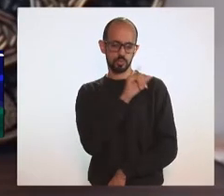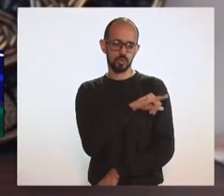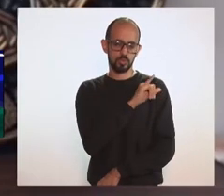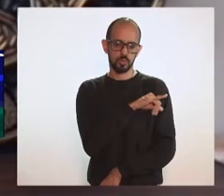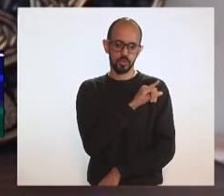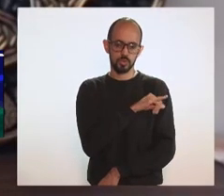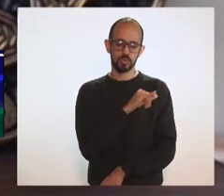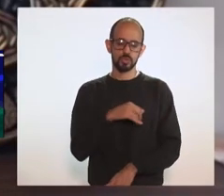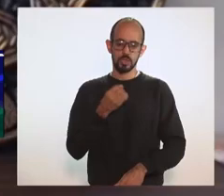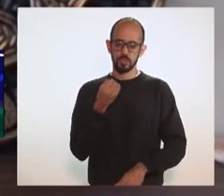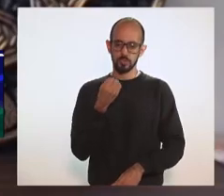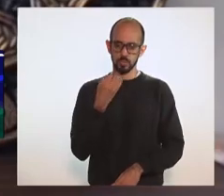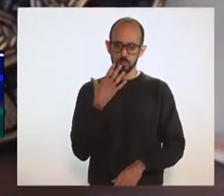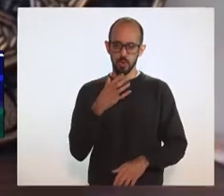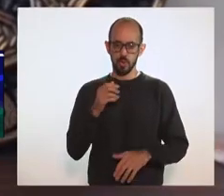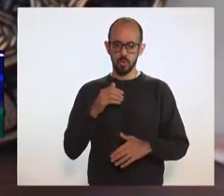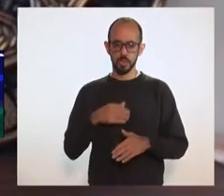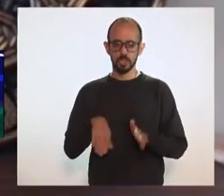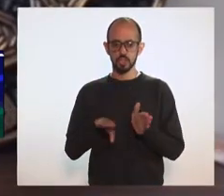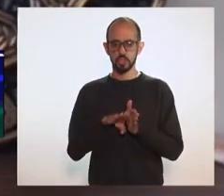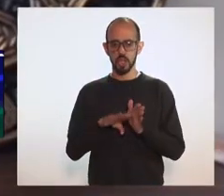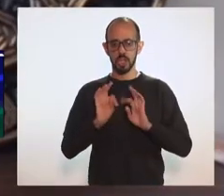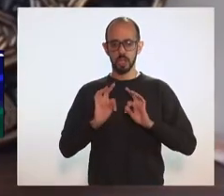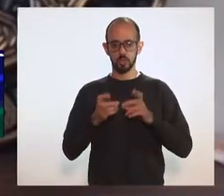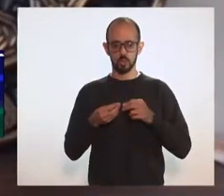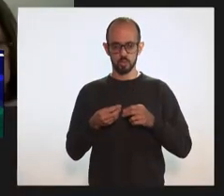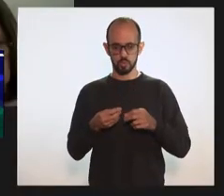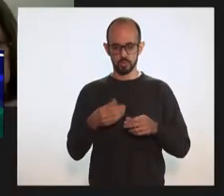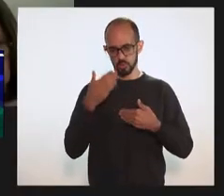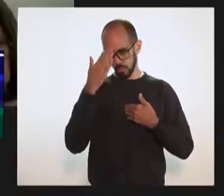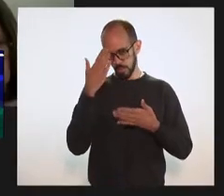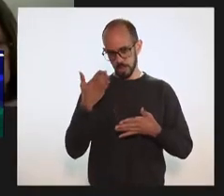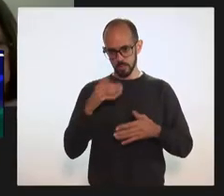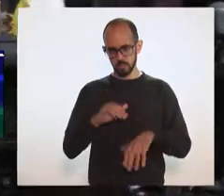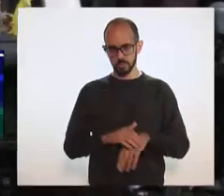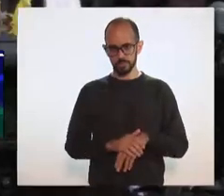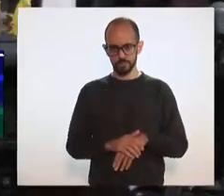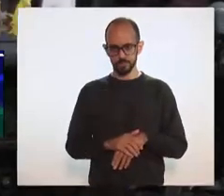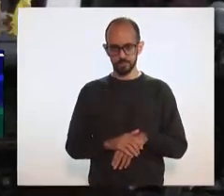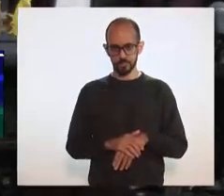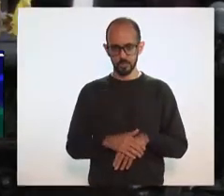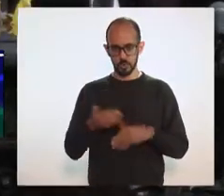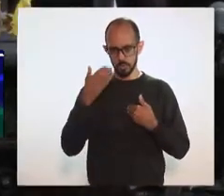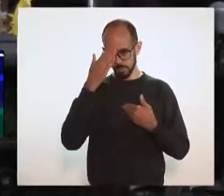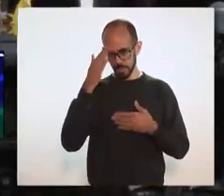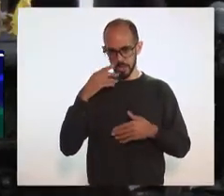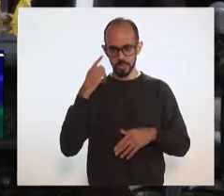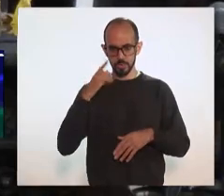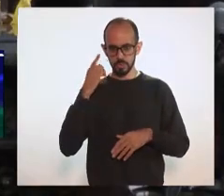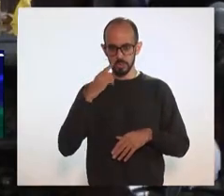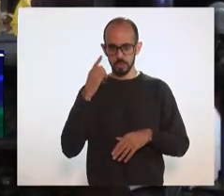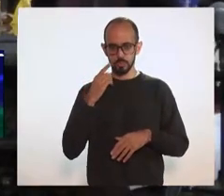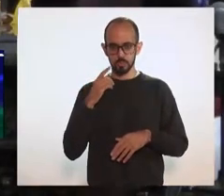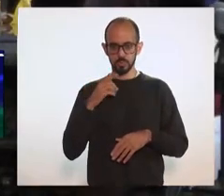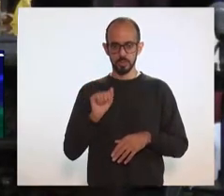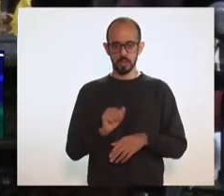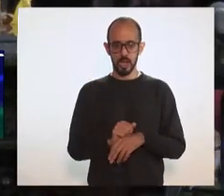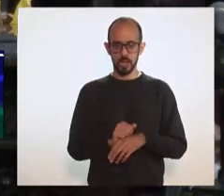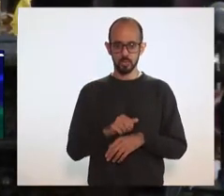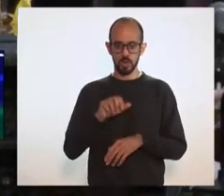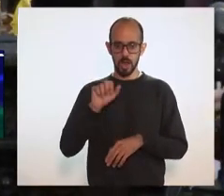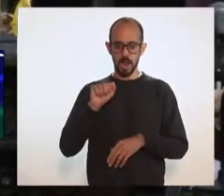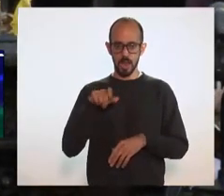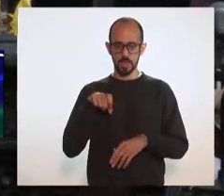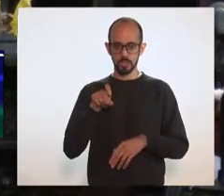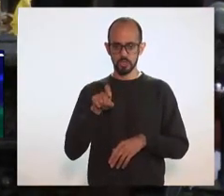e que chegue a todos. Muito obrigado. Muito obrigado, deputado Alexandre Knoploch.